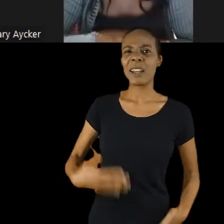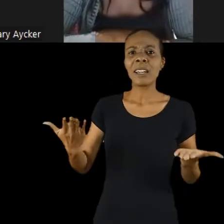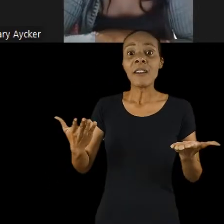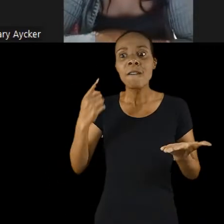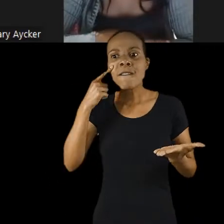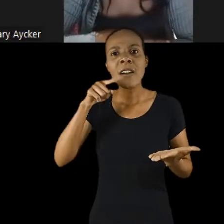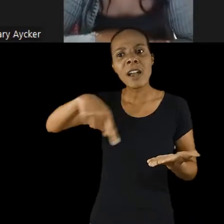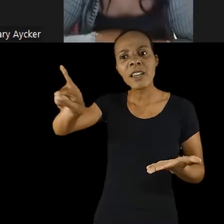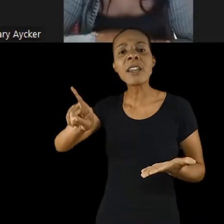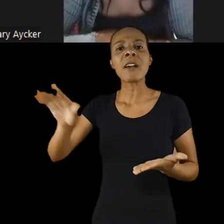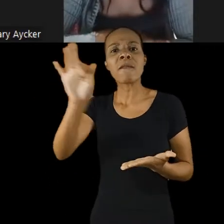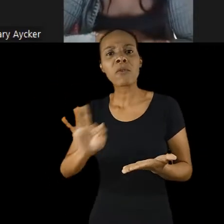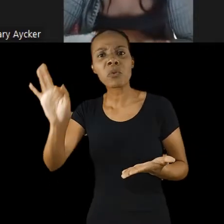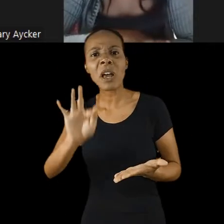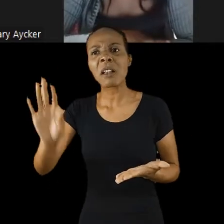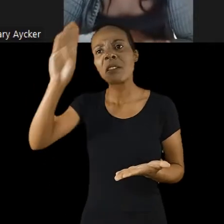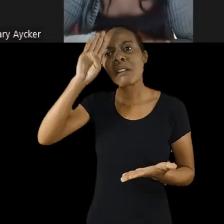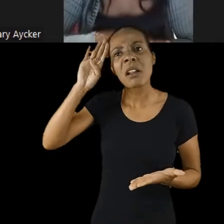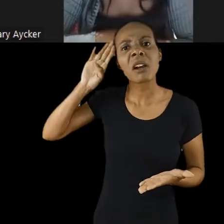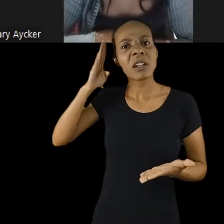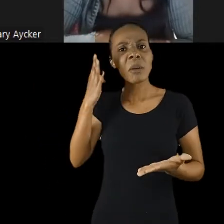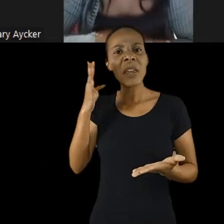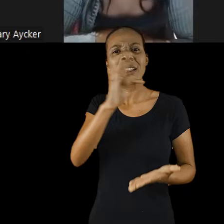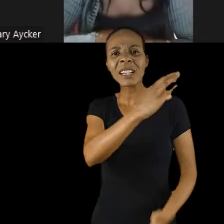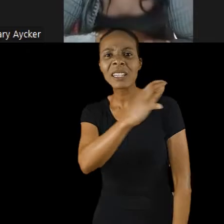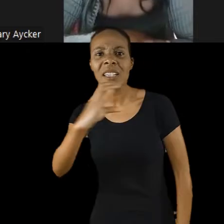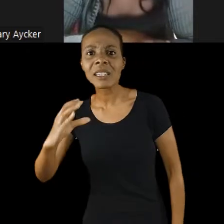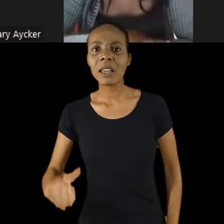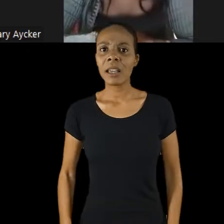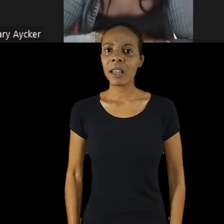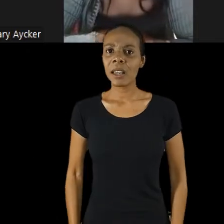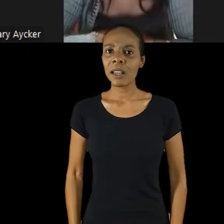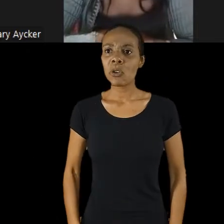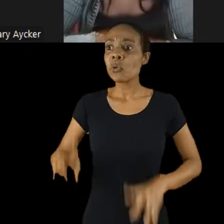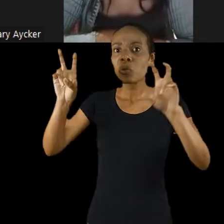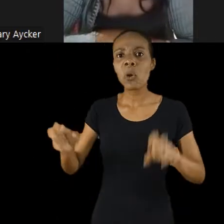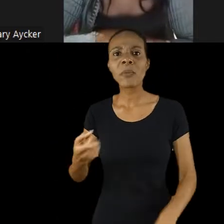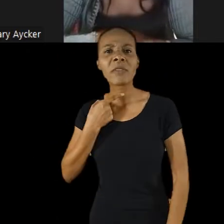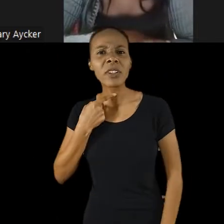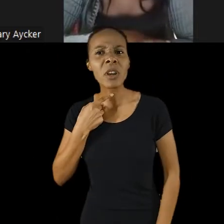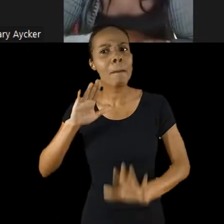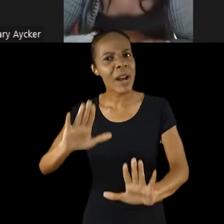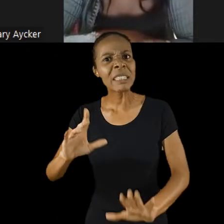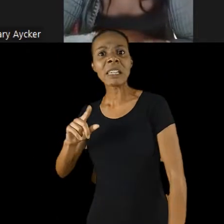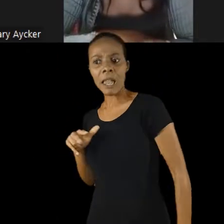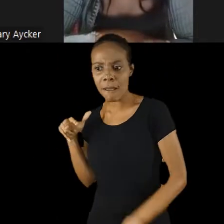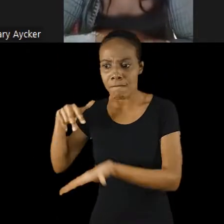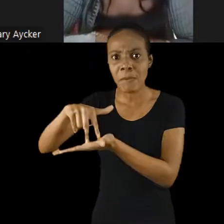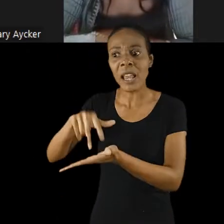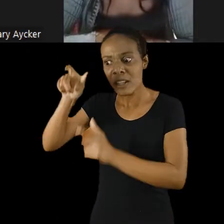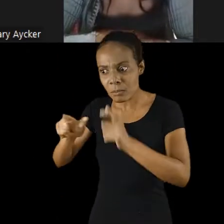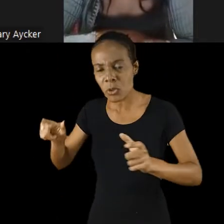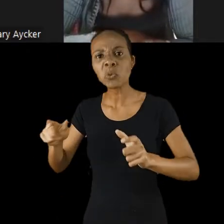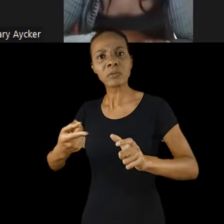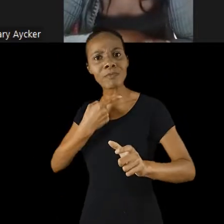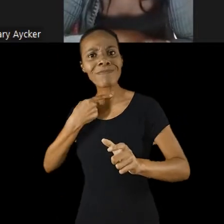travesti? Ou a gente vai fazer alguma provocação para que a travesti esteja fazendo o TCC dela? O que a gente vai fazer? Então, eu acho que a internet é, para